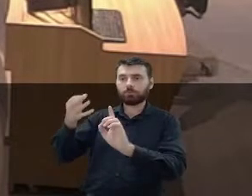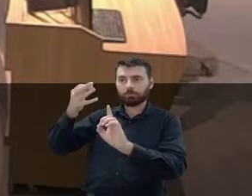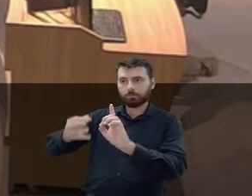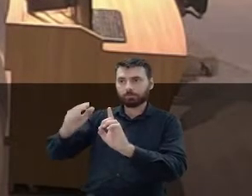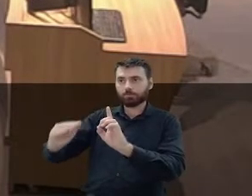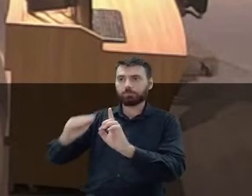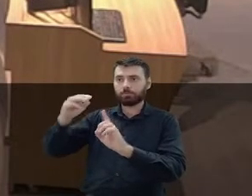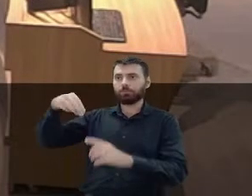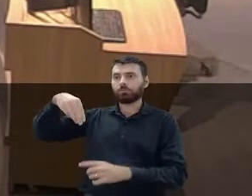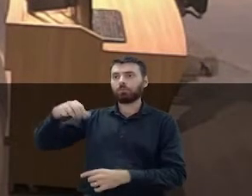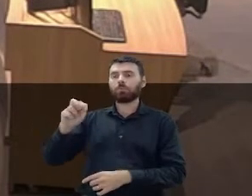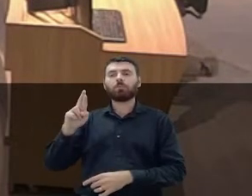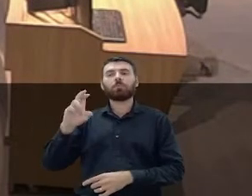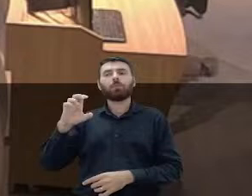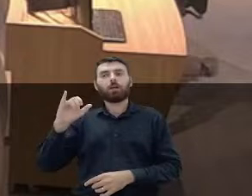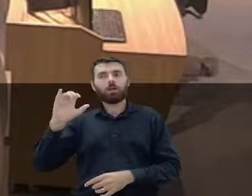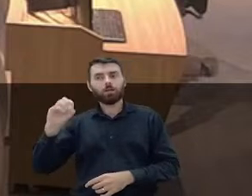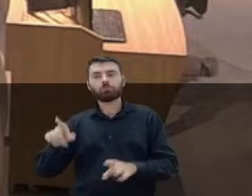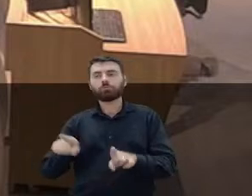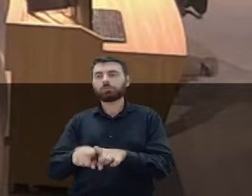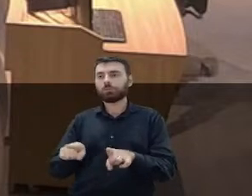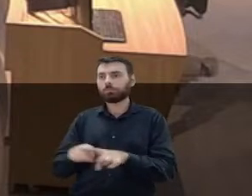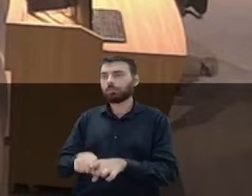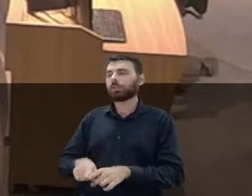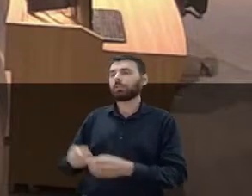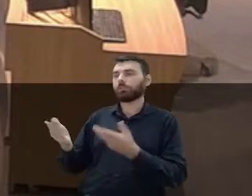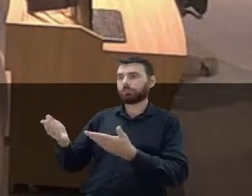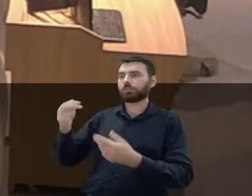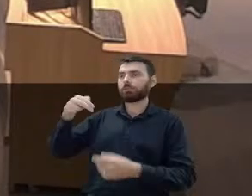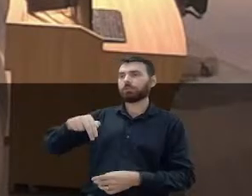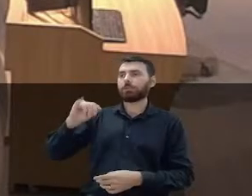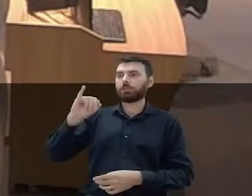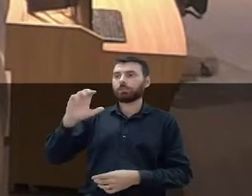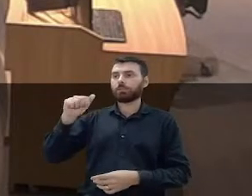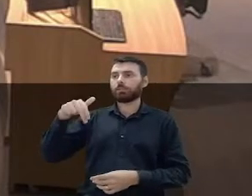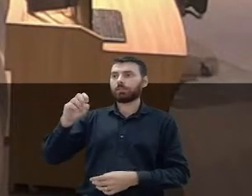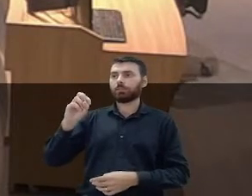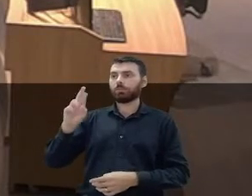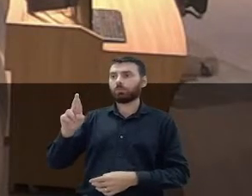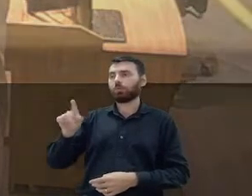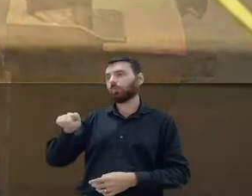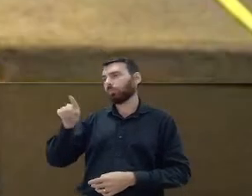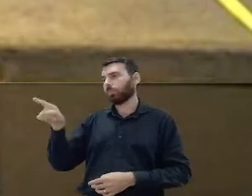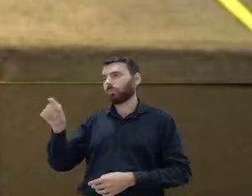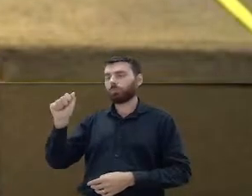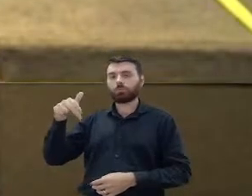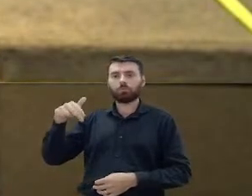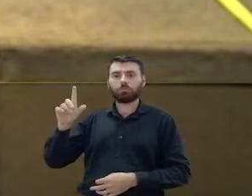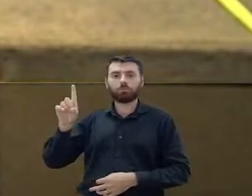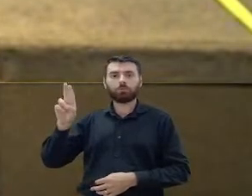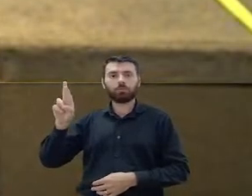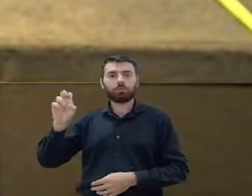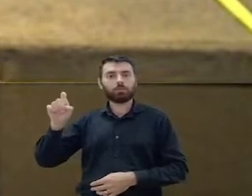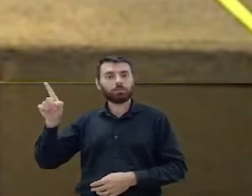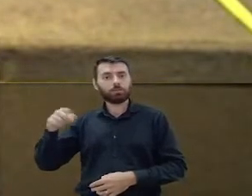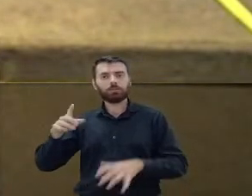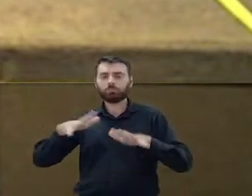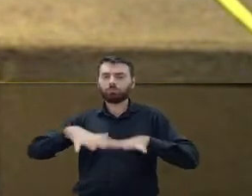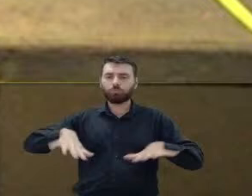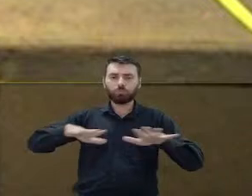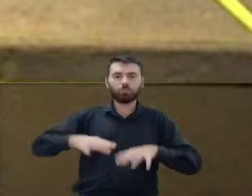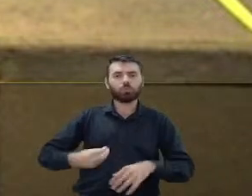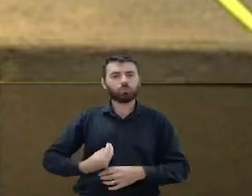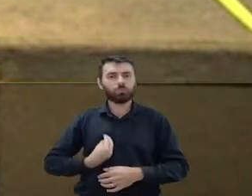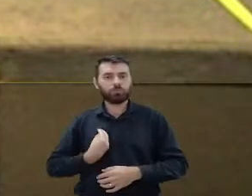desse processo, presidente da turma. Desembargador Nicanor. Desembargador, doutor André. A todos os presentes.